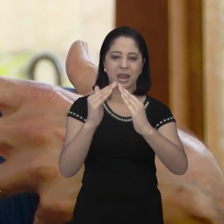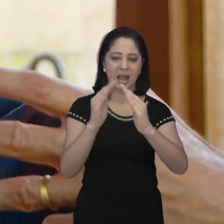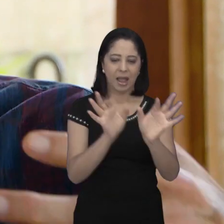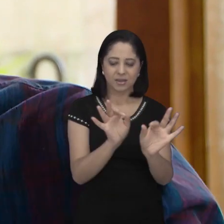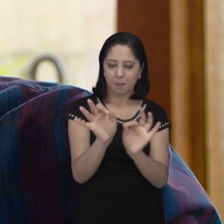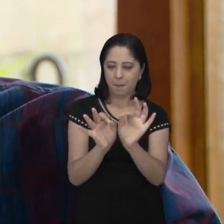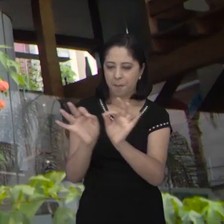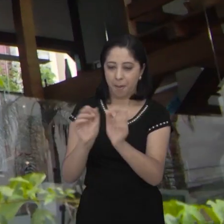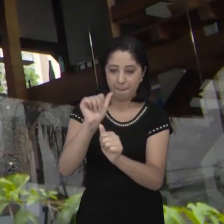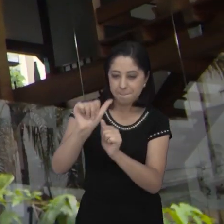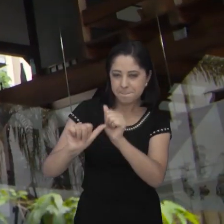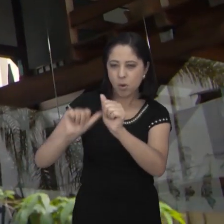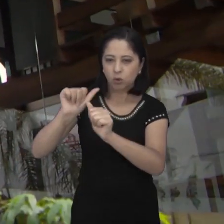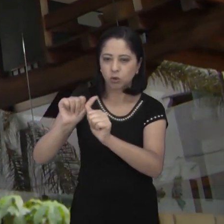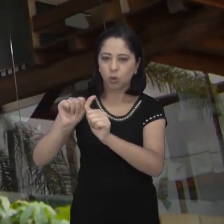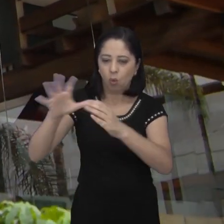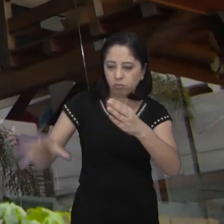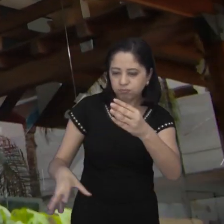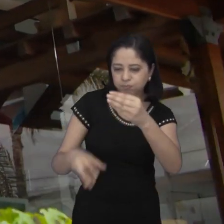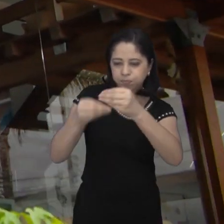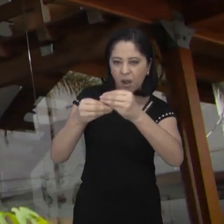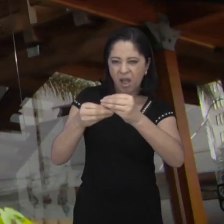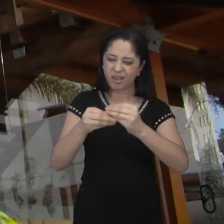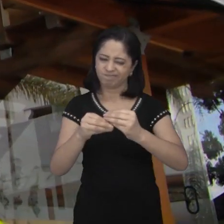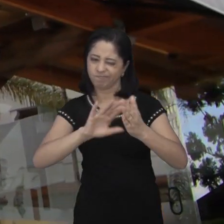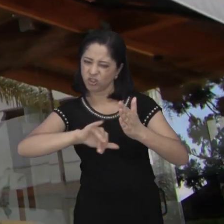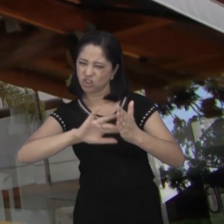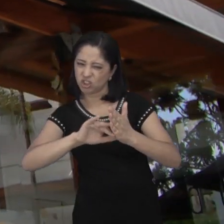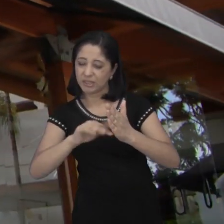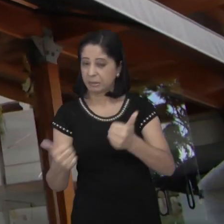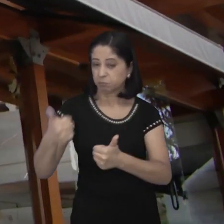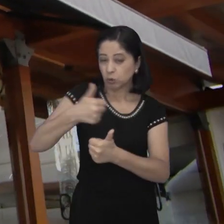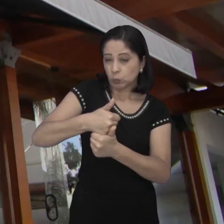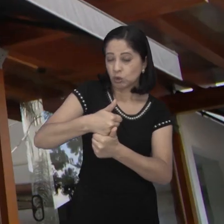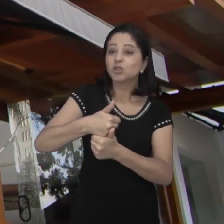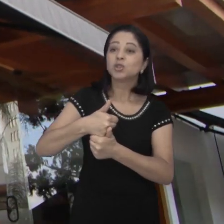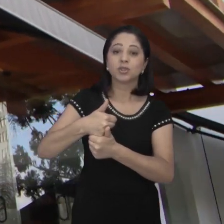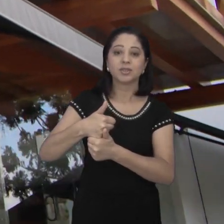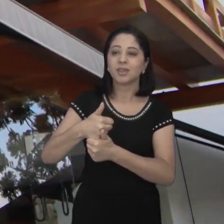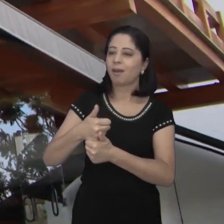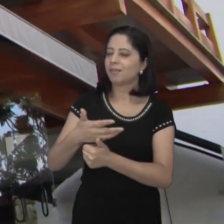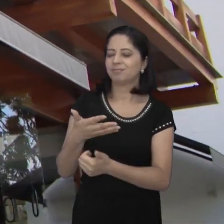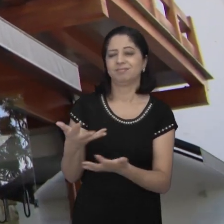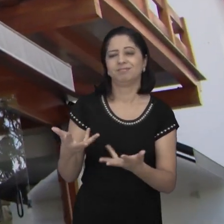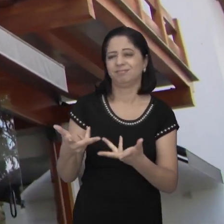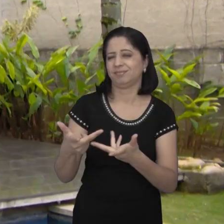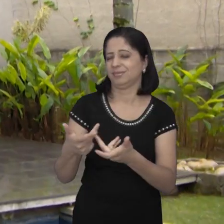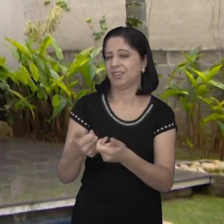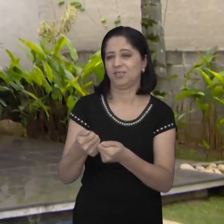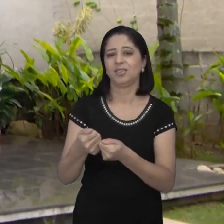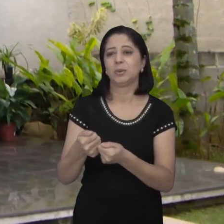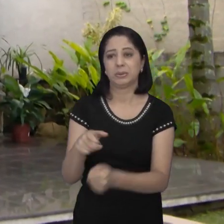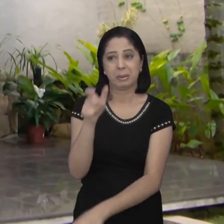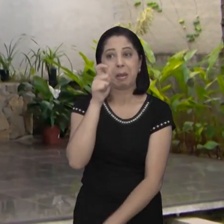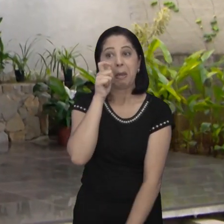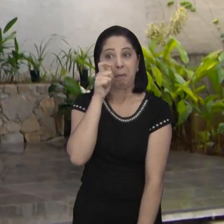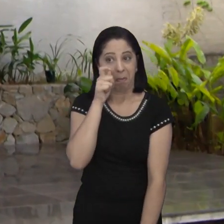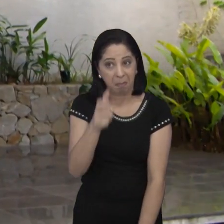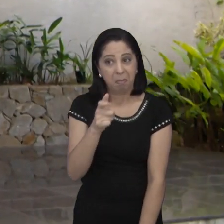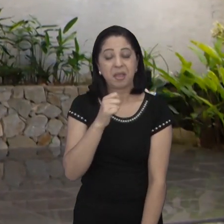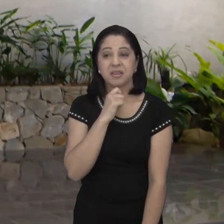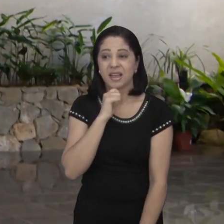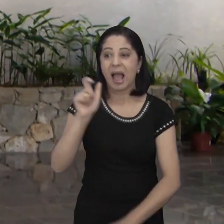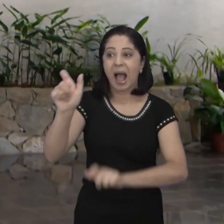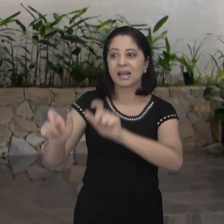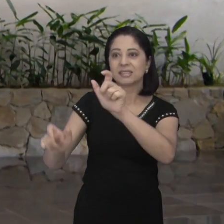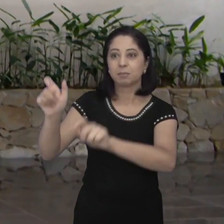sempre alterando, fazendo mudanças, acrescentando, tirando, fechando. É impressionante como